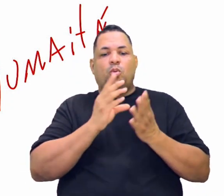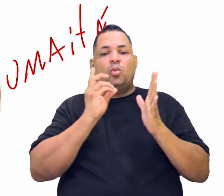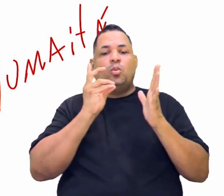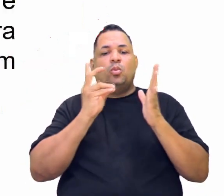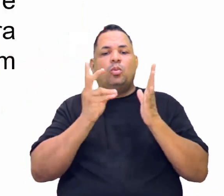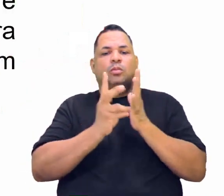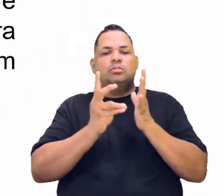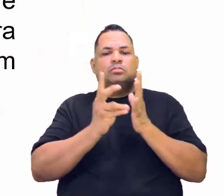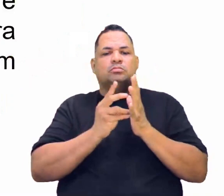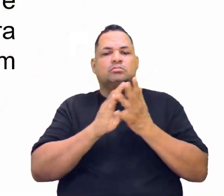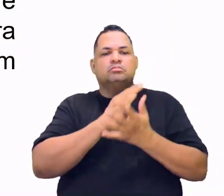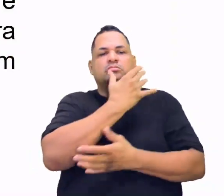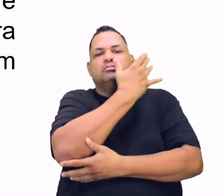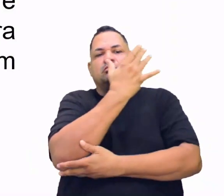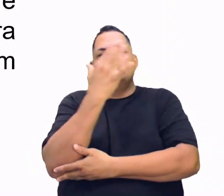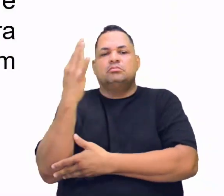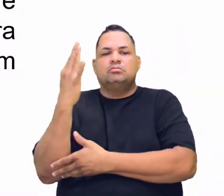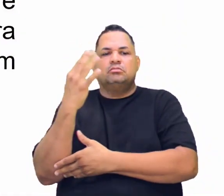floresta.